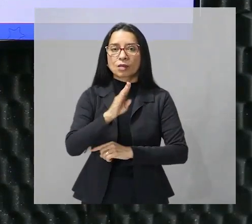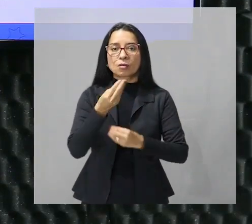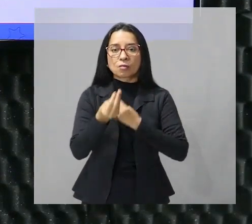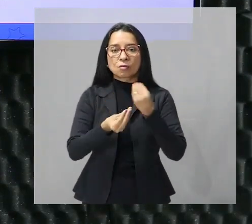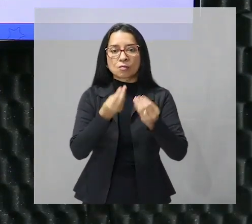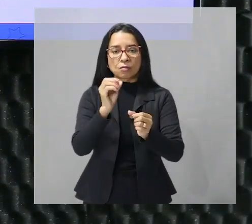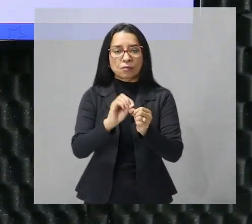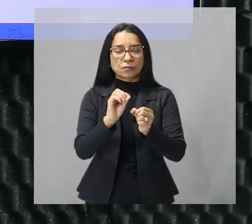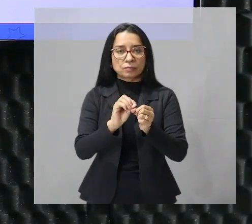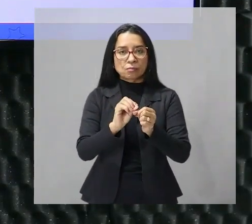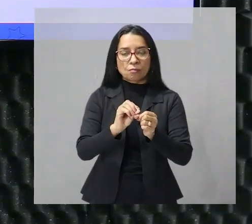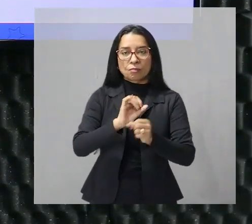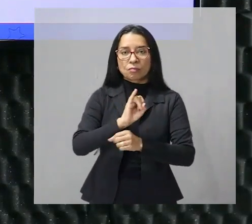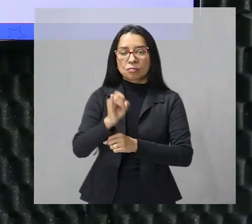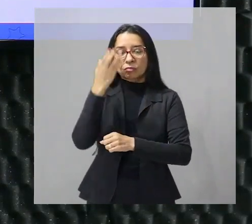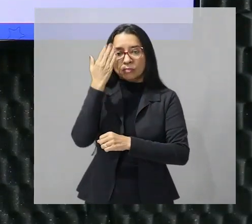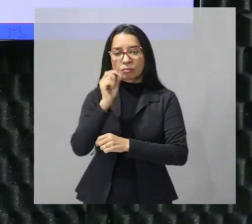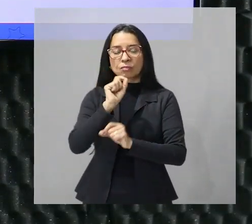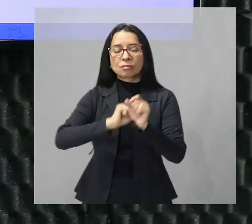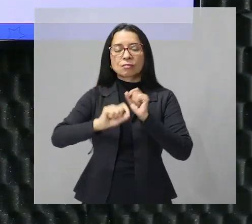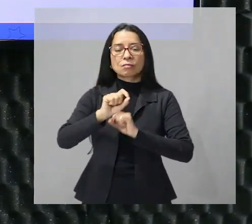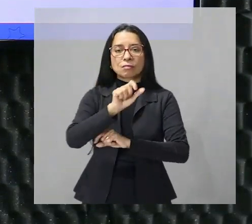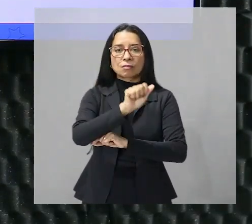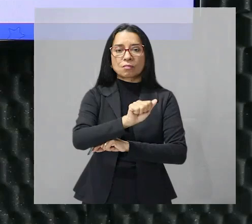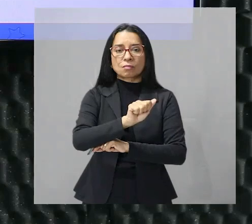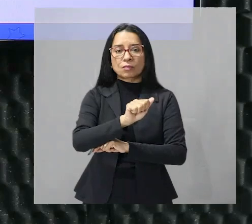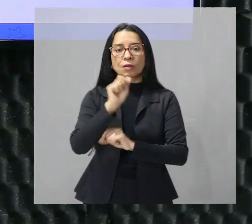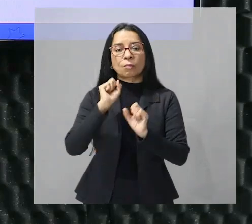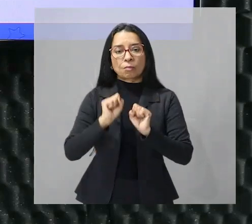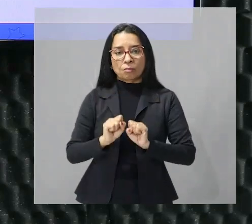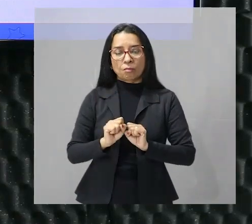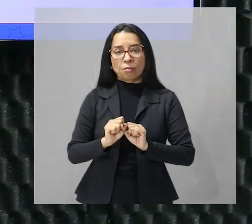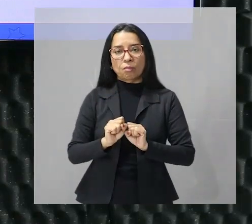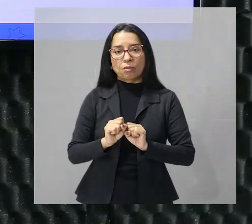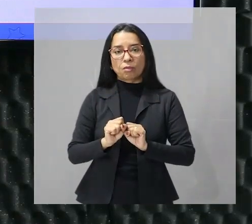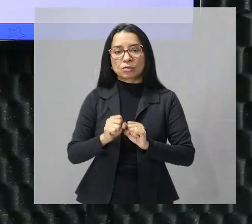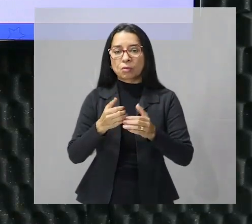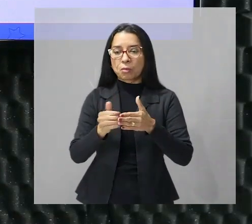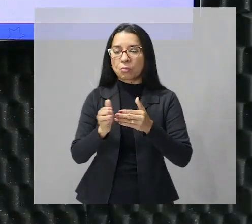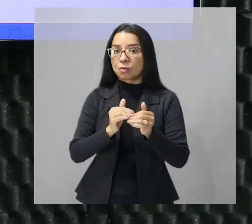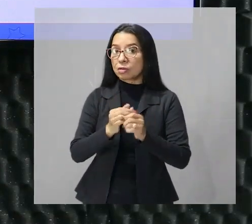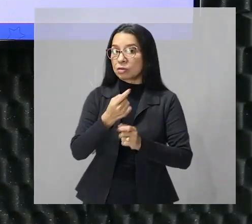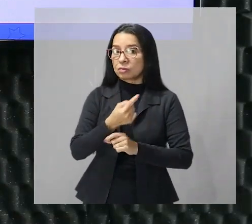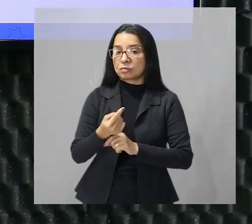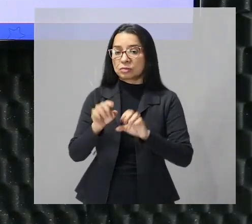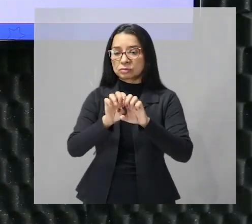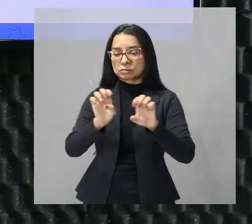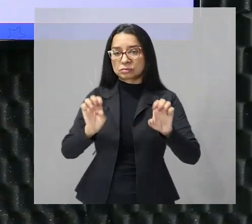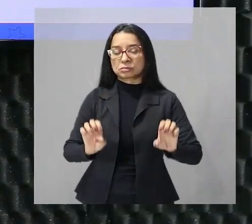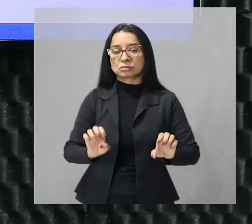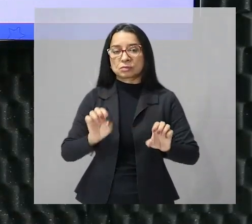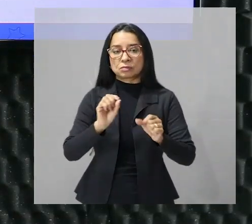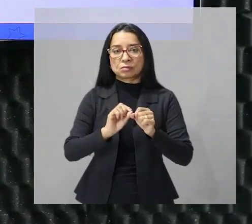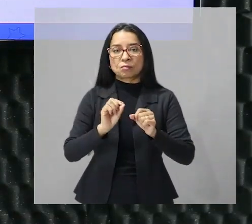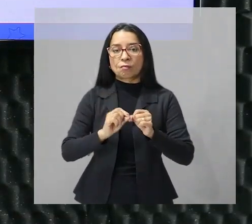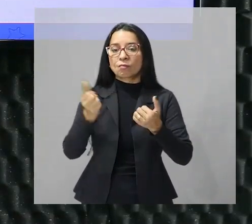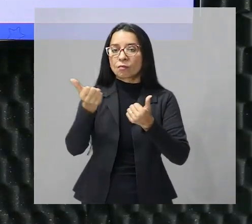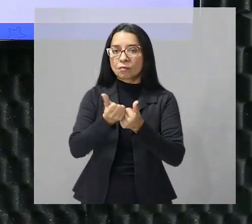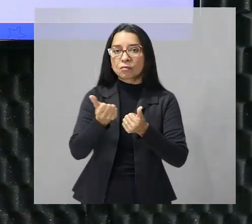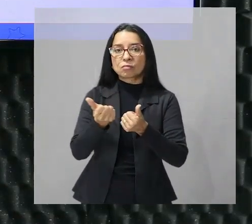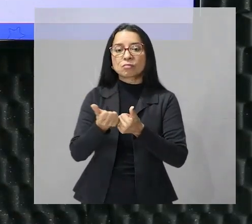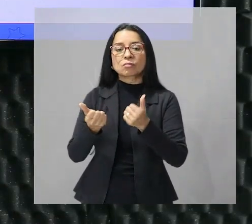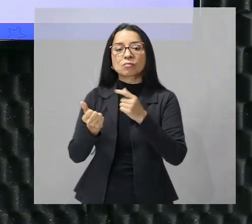é que a gente faz isso? Se eu já sei quem é o A, eu posso, em qualquer uma das duas expressões, fazer a